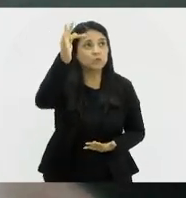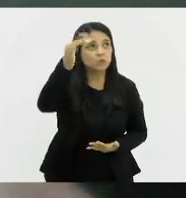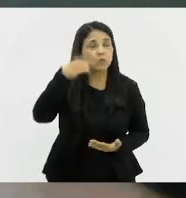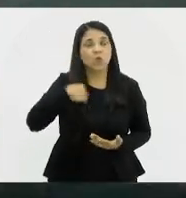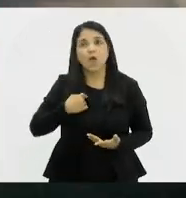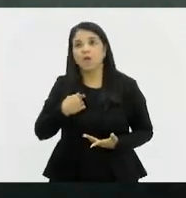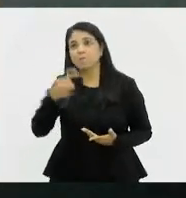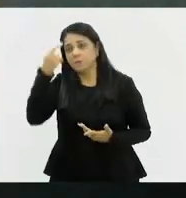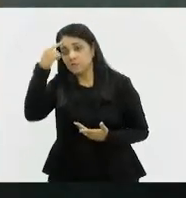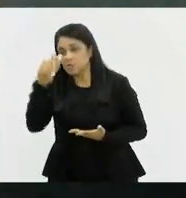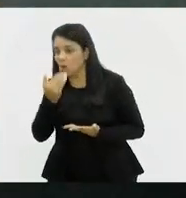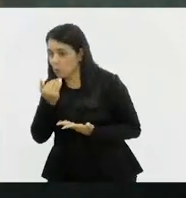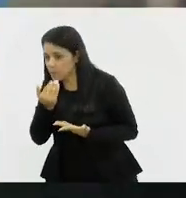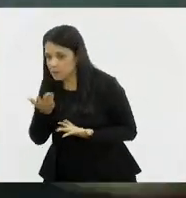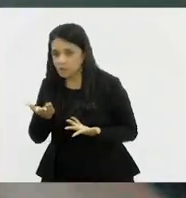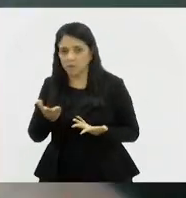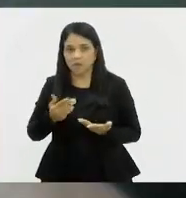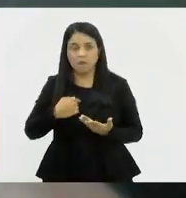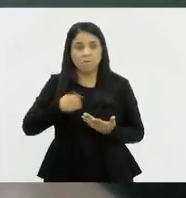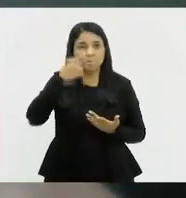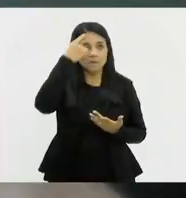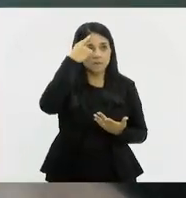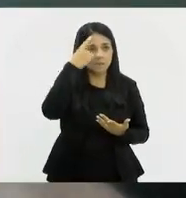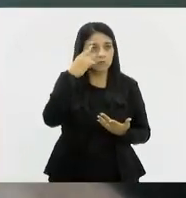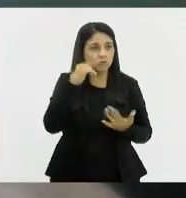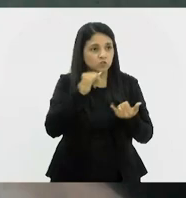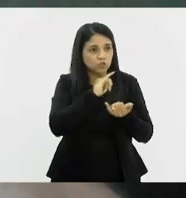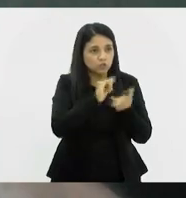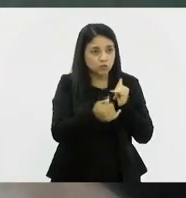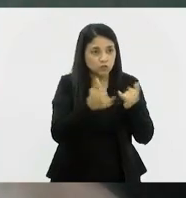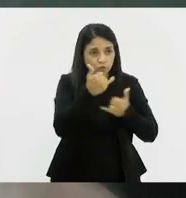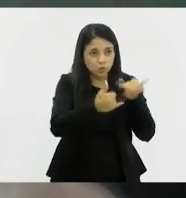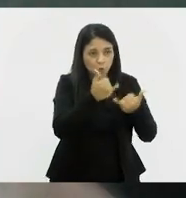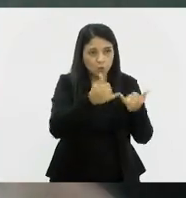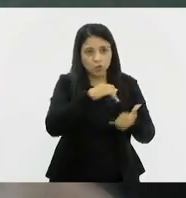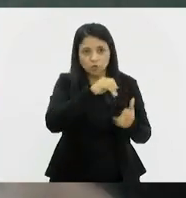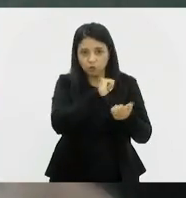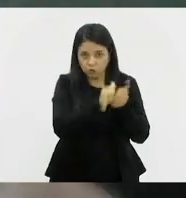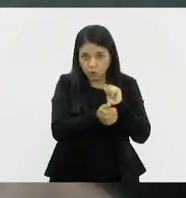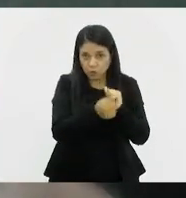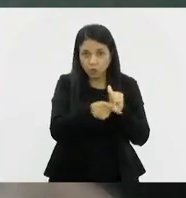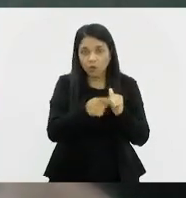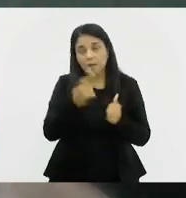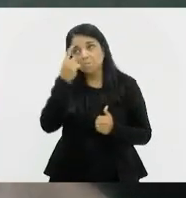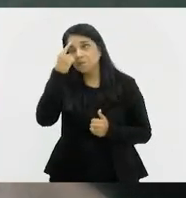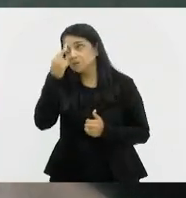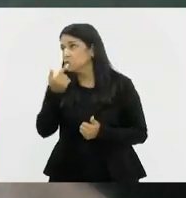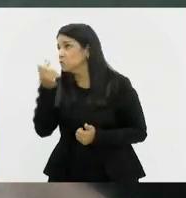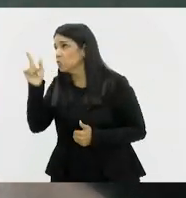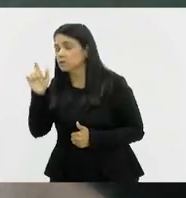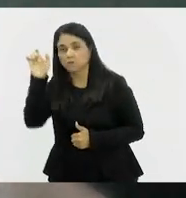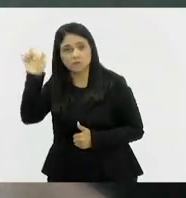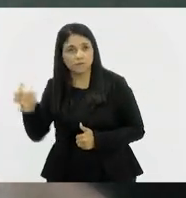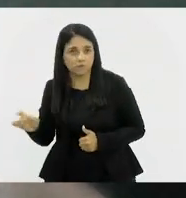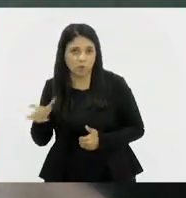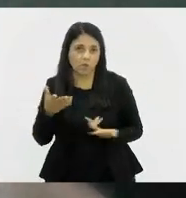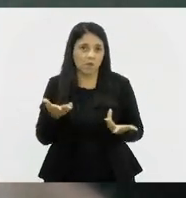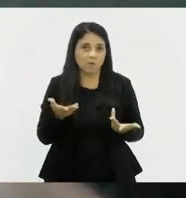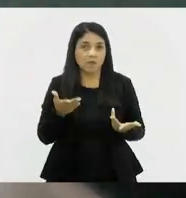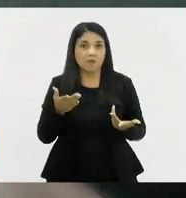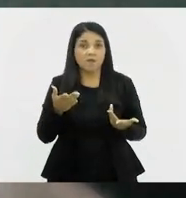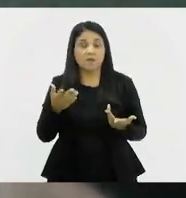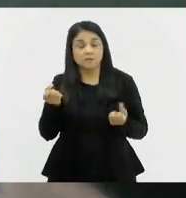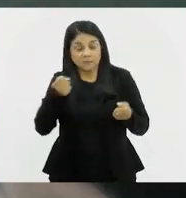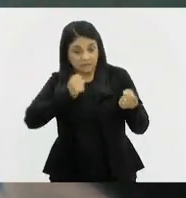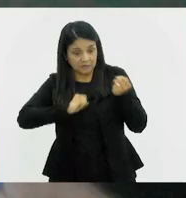falando no outro. Então, ficamos com essa ansiedade. E a ansiedade, ela acaba acelerando